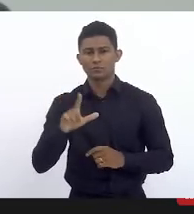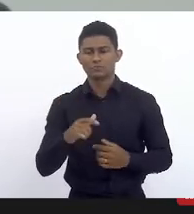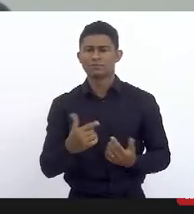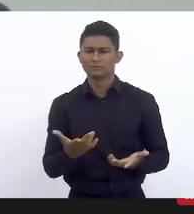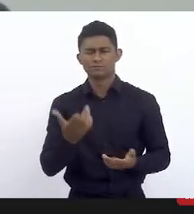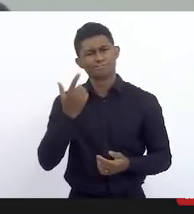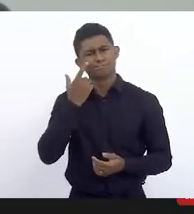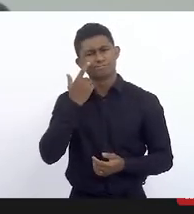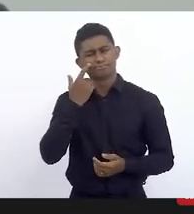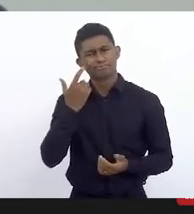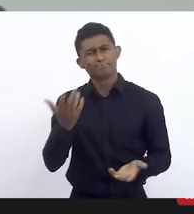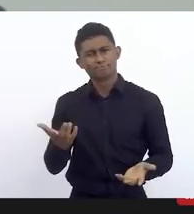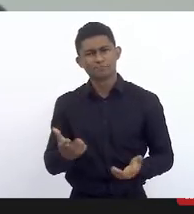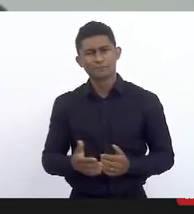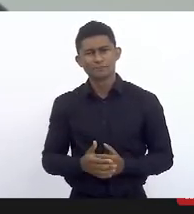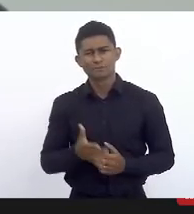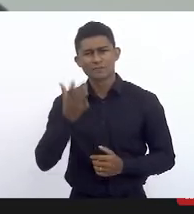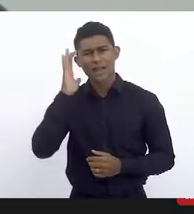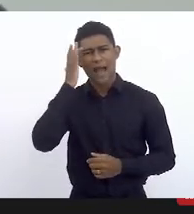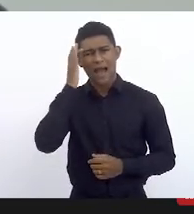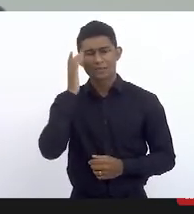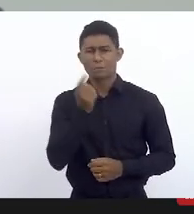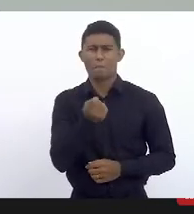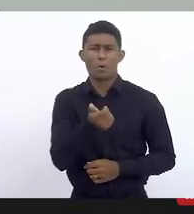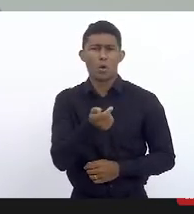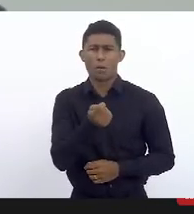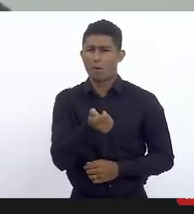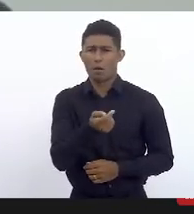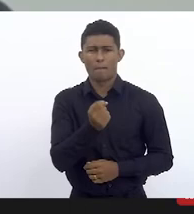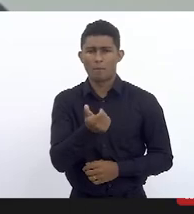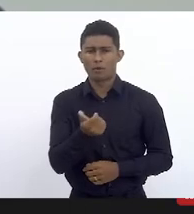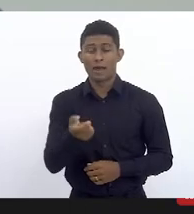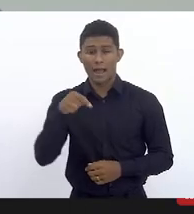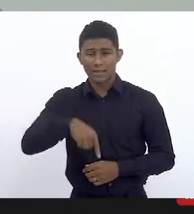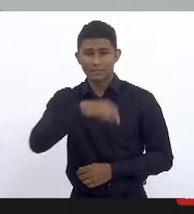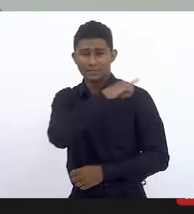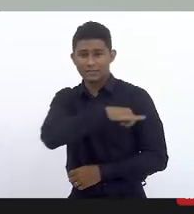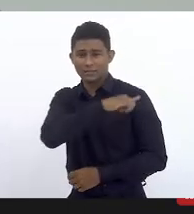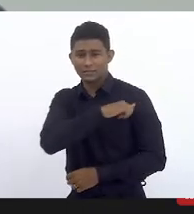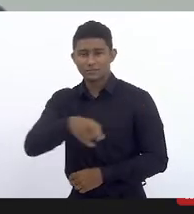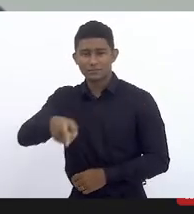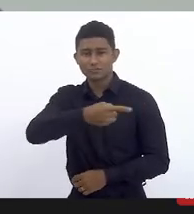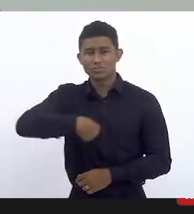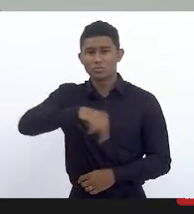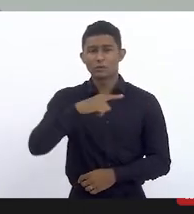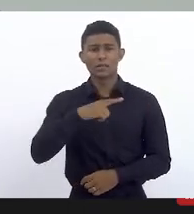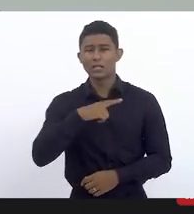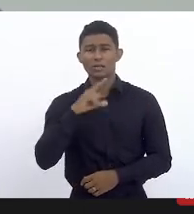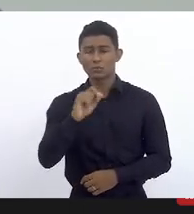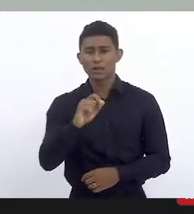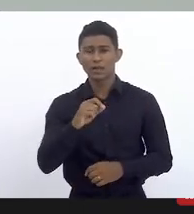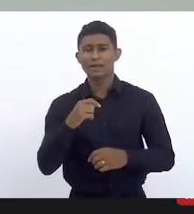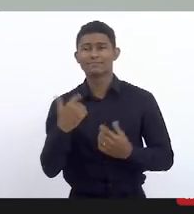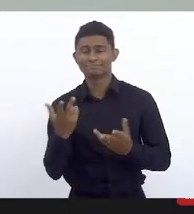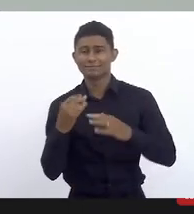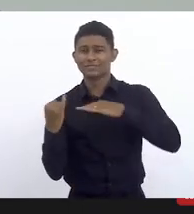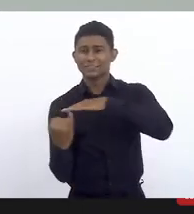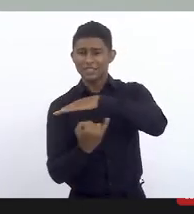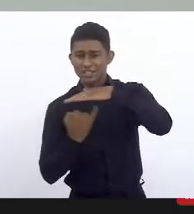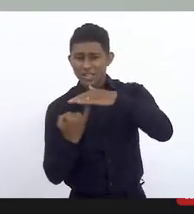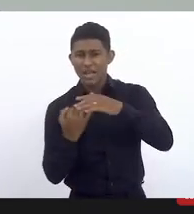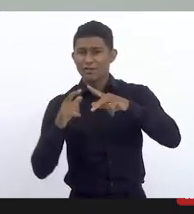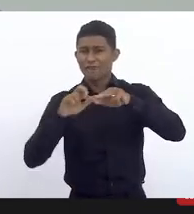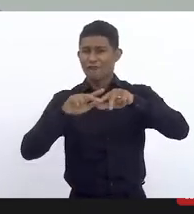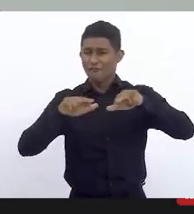bem, acho insuficiente. Nós temos aqui no Rio de Janeiro várias entidades representativas